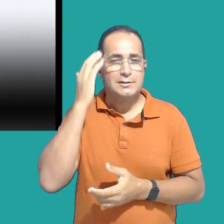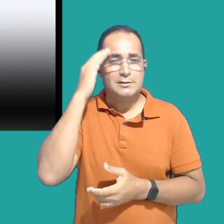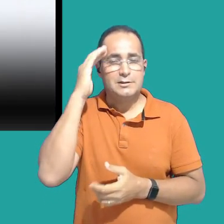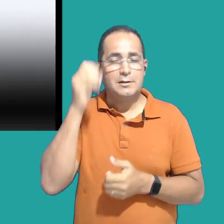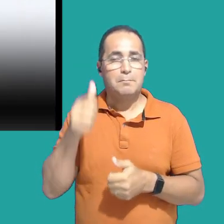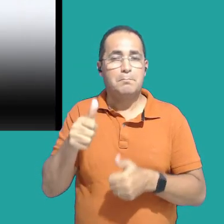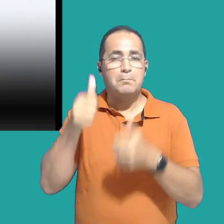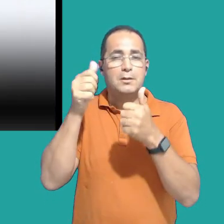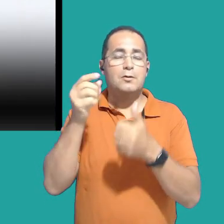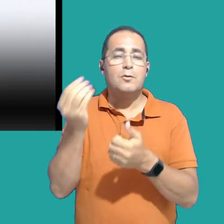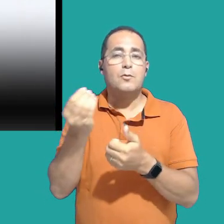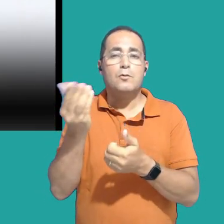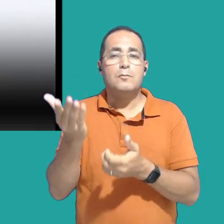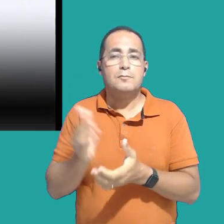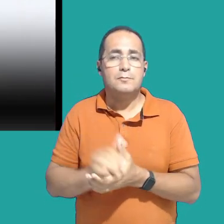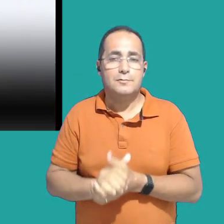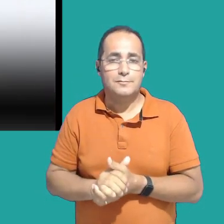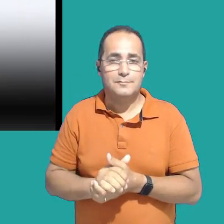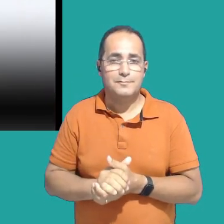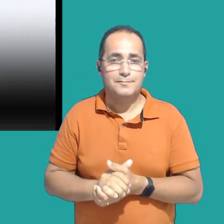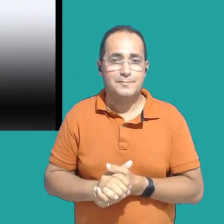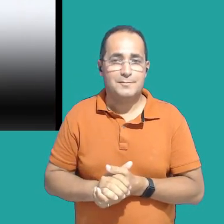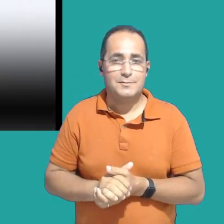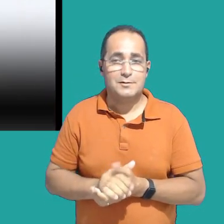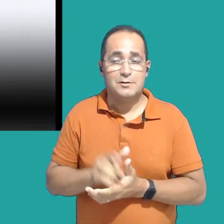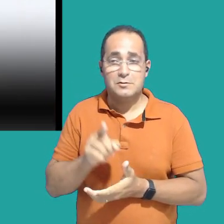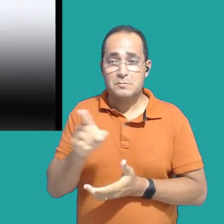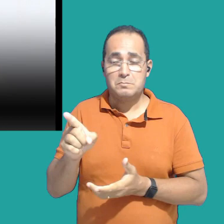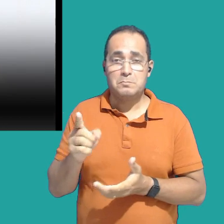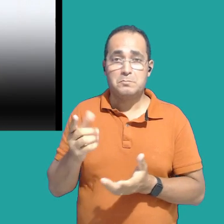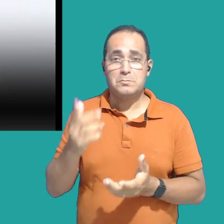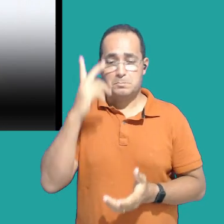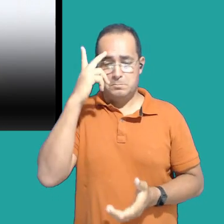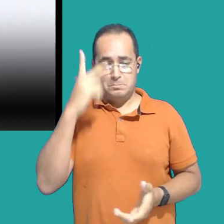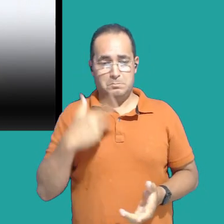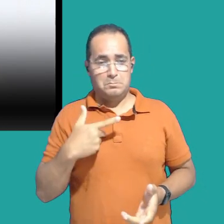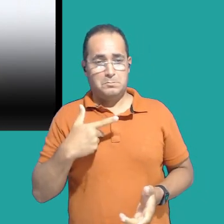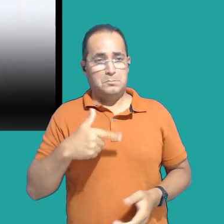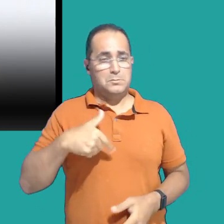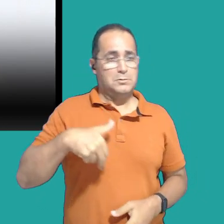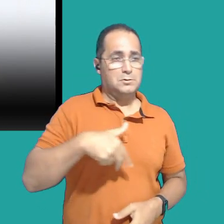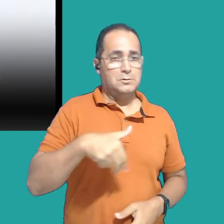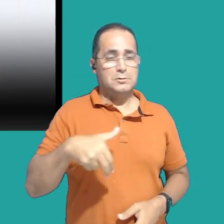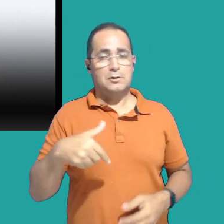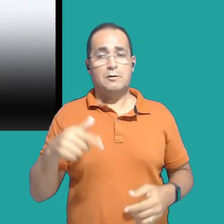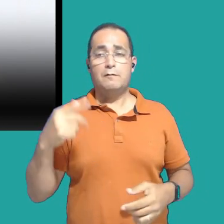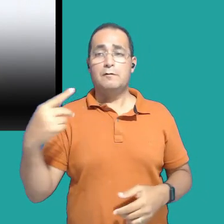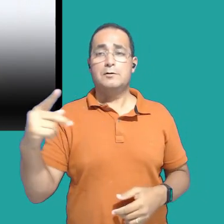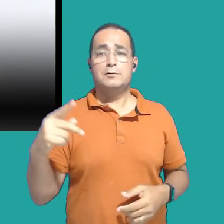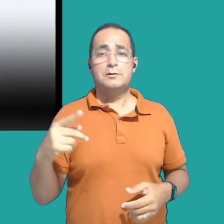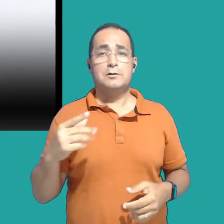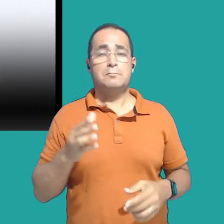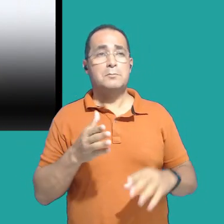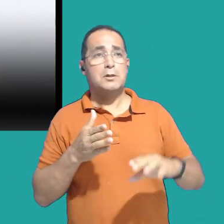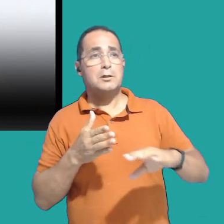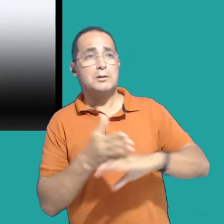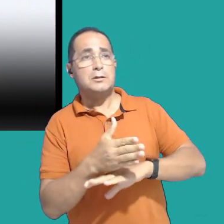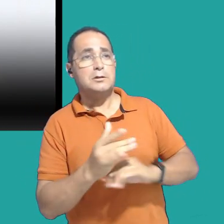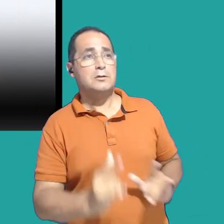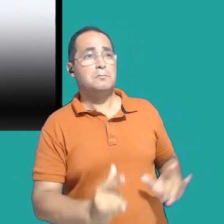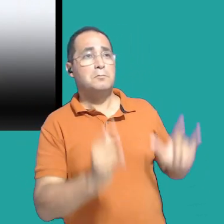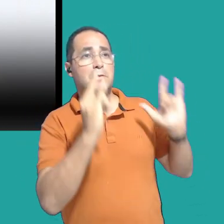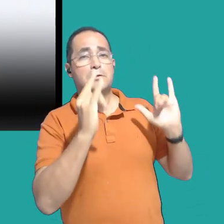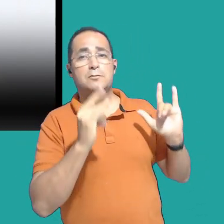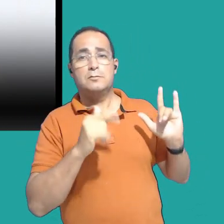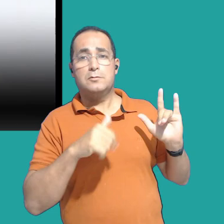sabe, eu queria entender melhor esse processo do quesito autonomia mesmo, para o que eu preciso para acessar